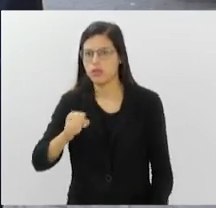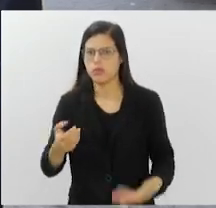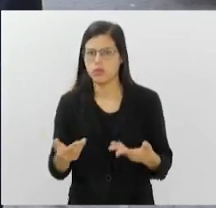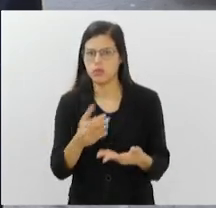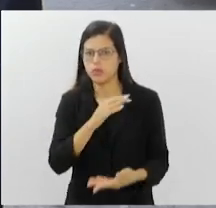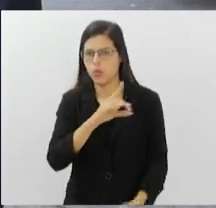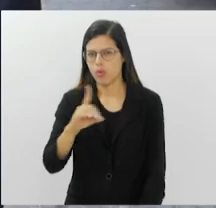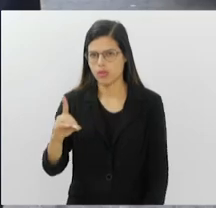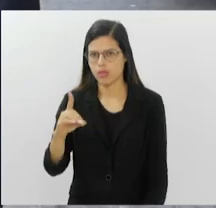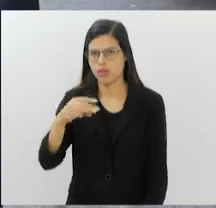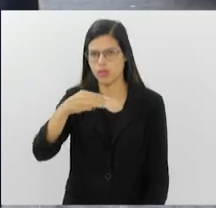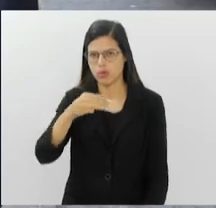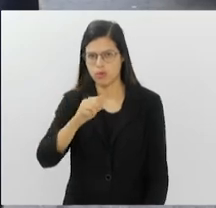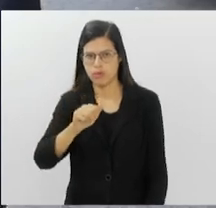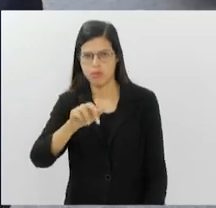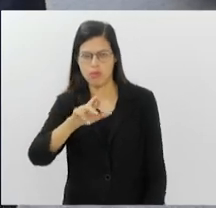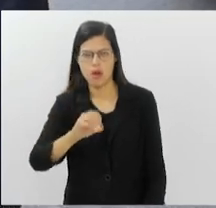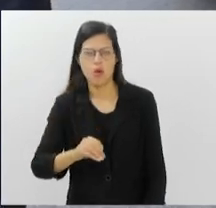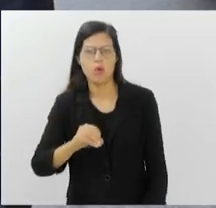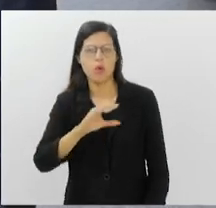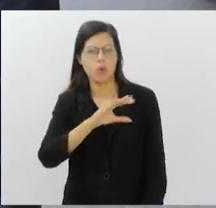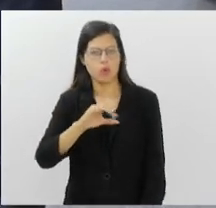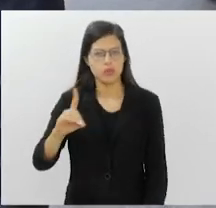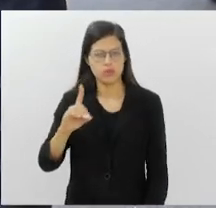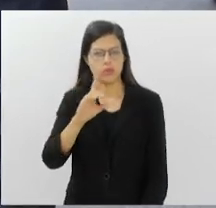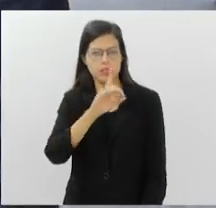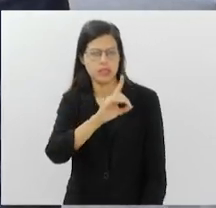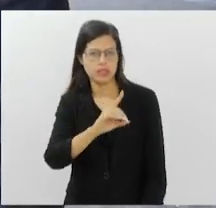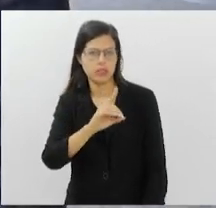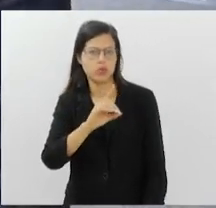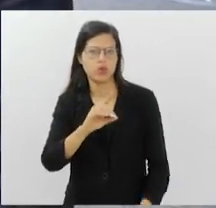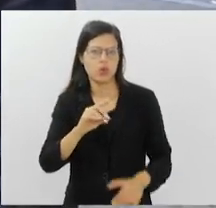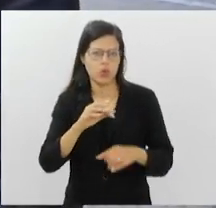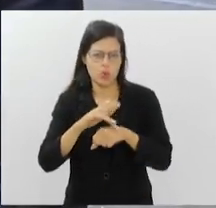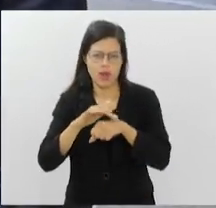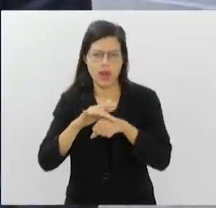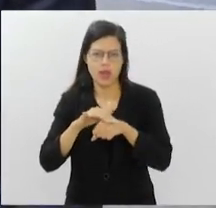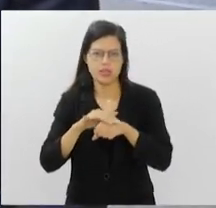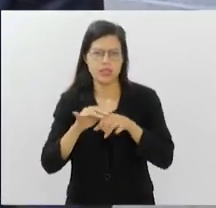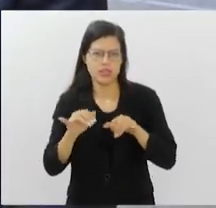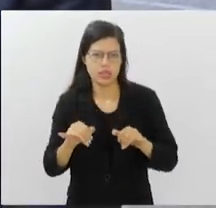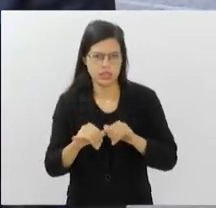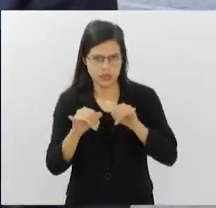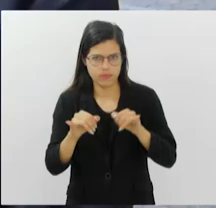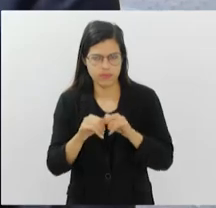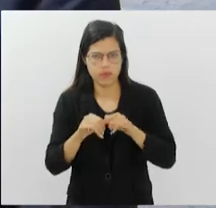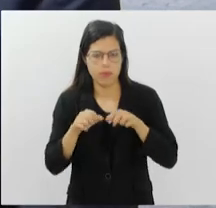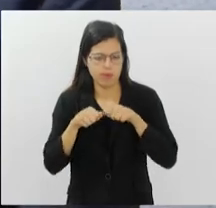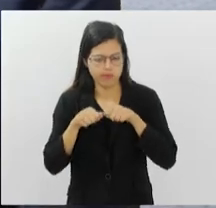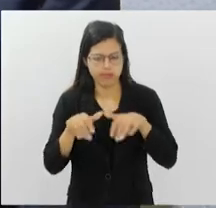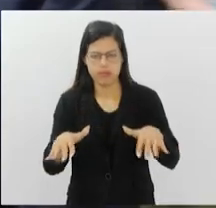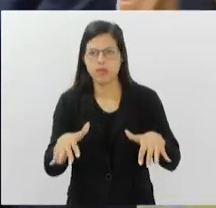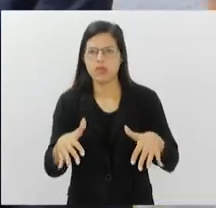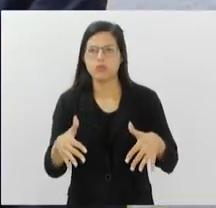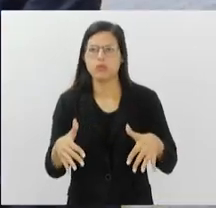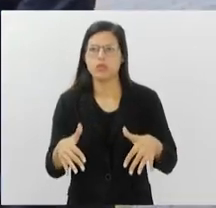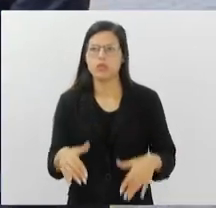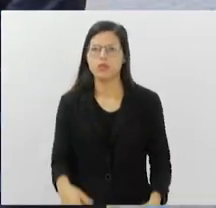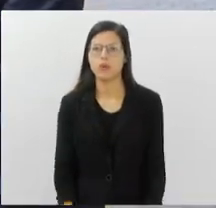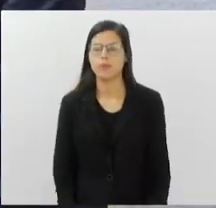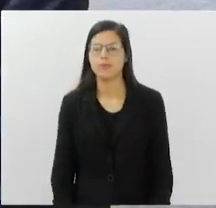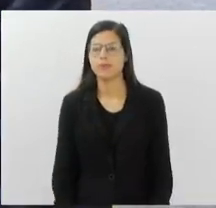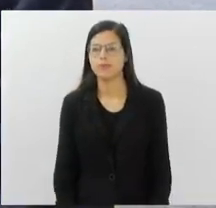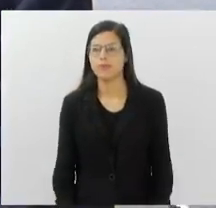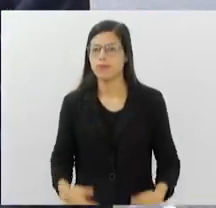setor de DST da UF, para falar sobre esse tema e esclarecer algumas dúvidas da população. Professor, são números que chamam a atenção,